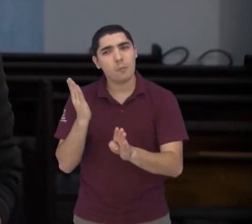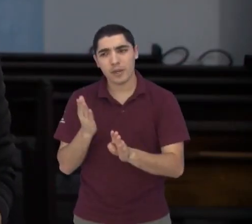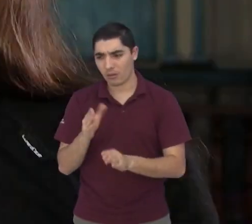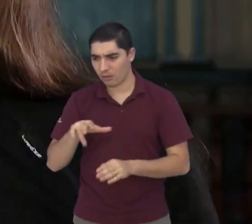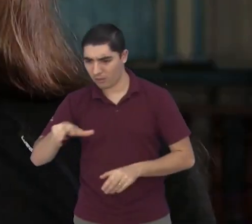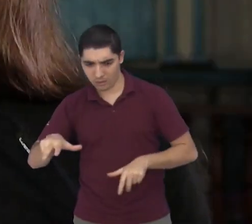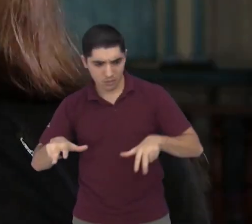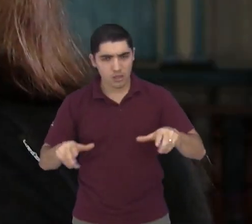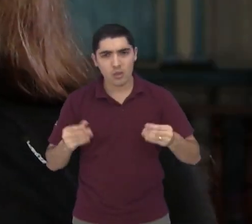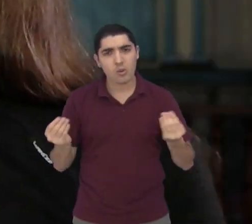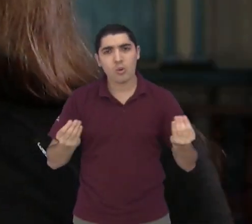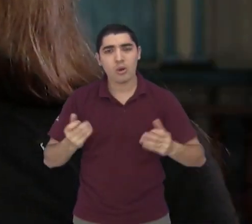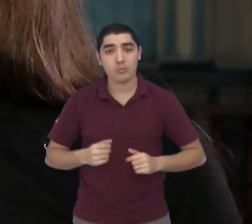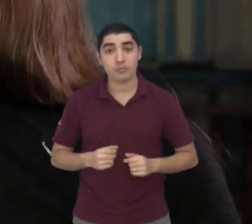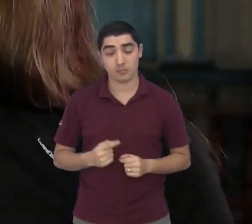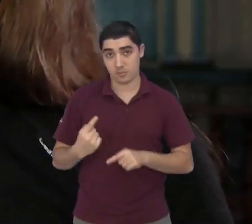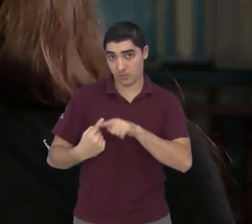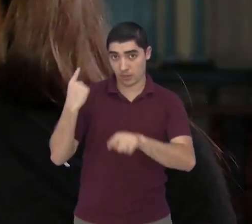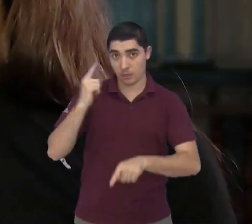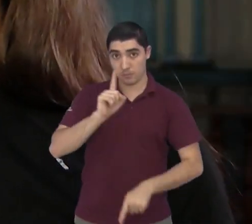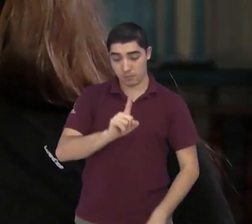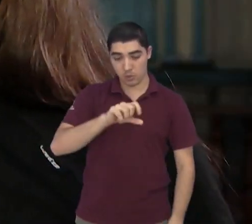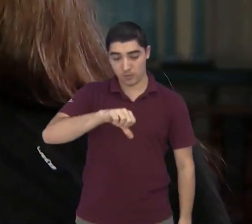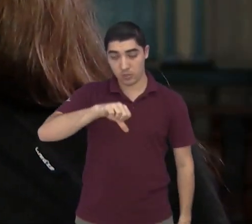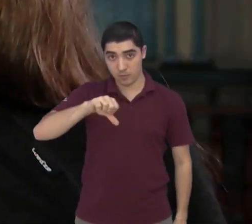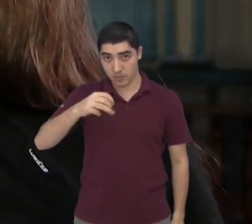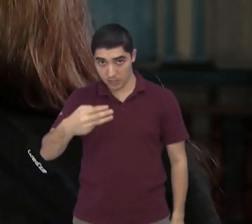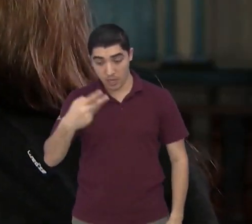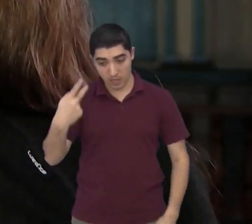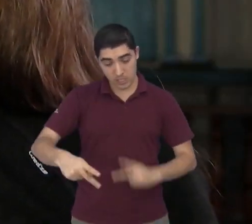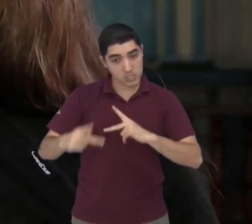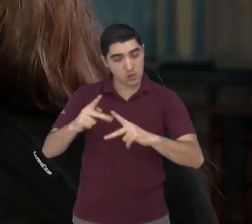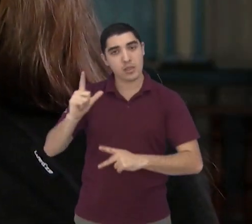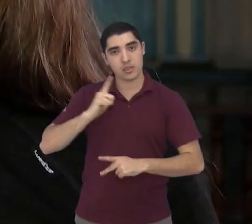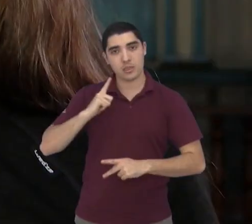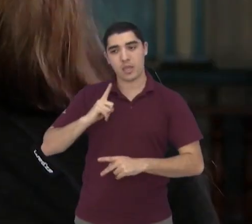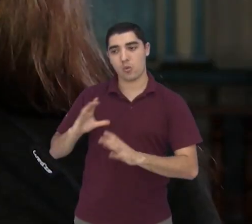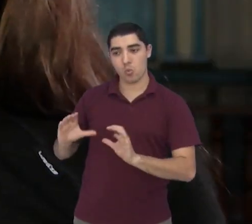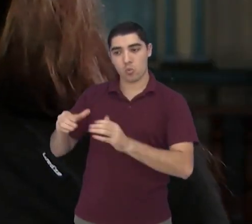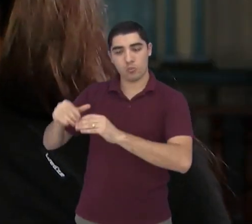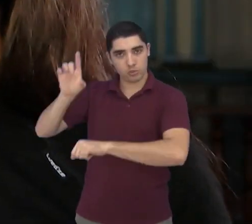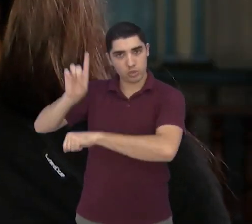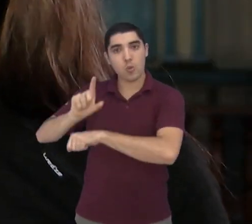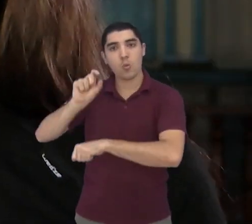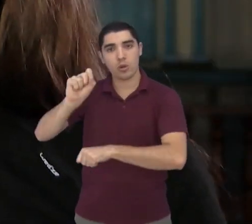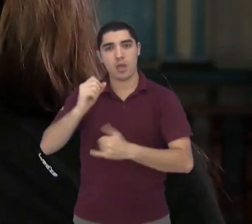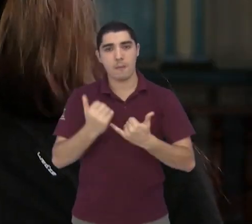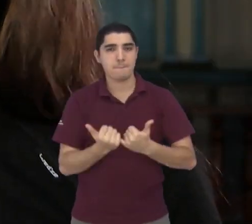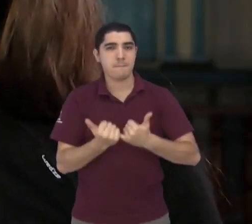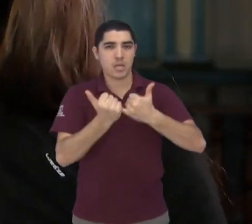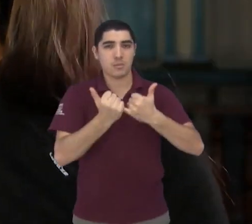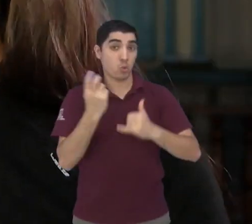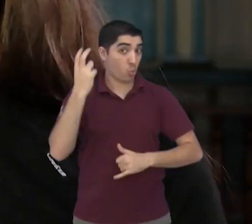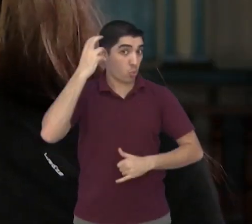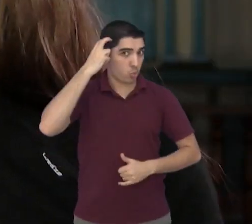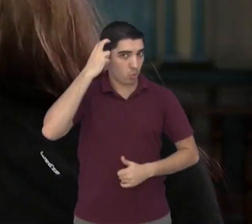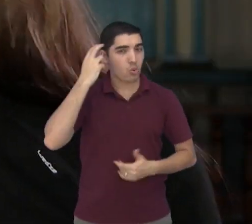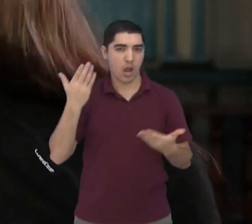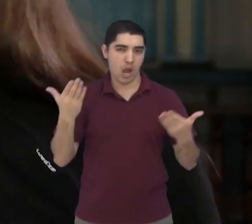essa questão? Desde 1993, São José dos Campos tem a Diretoria de Patrimônio Cultural, hoje Diretoria